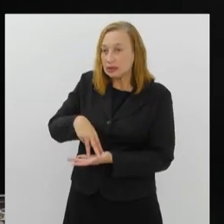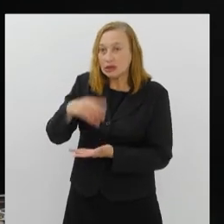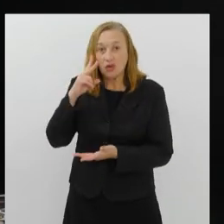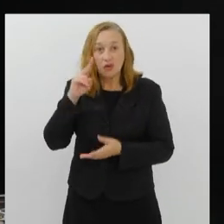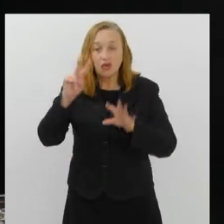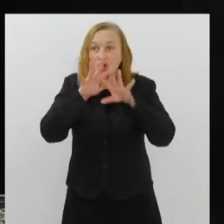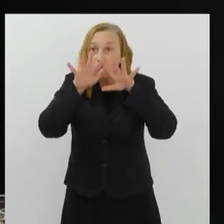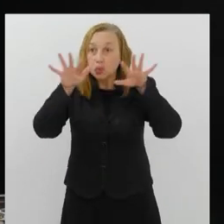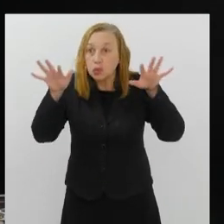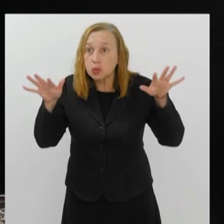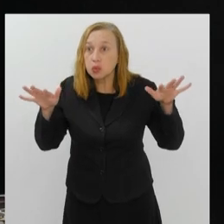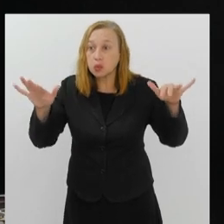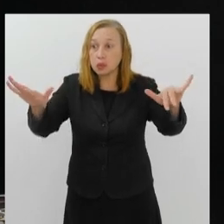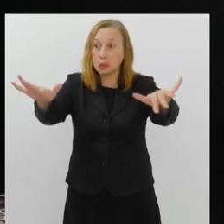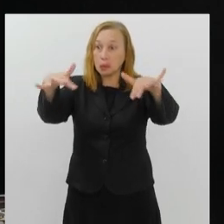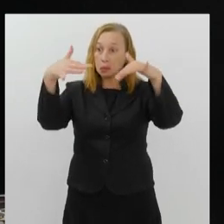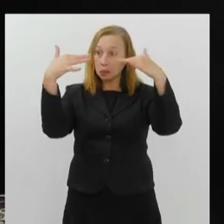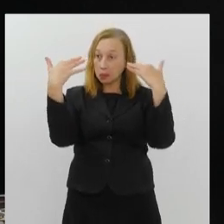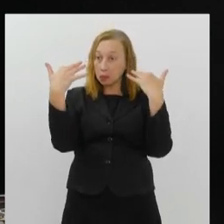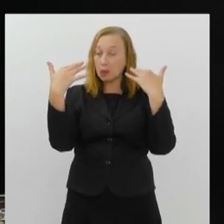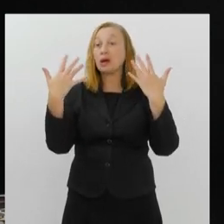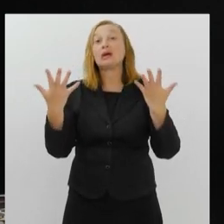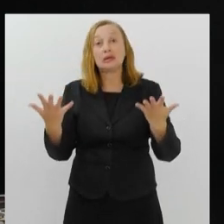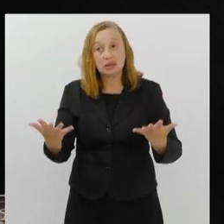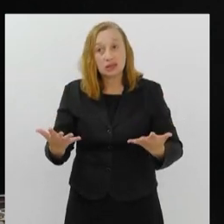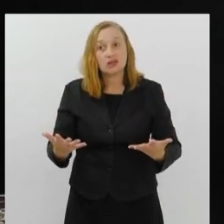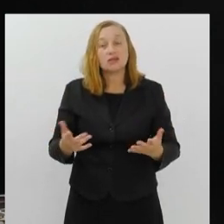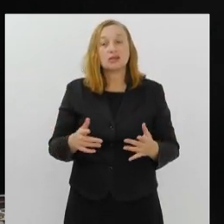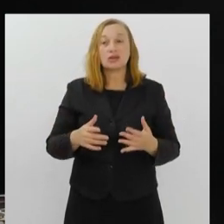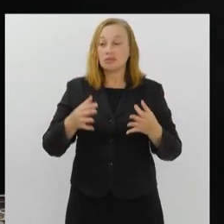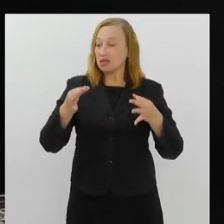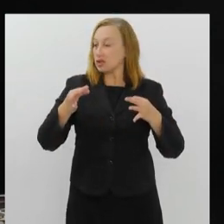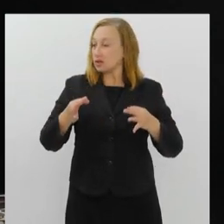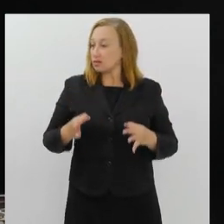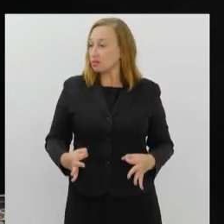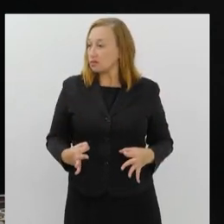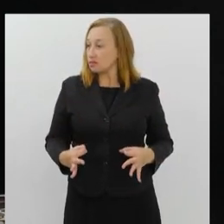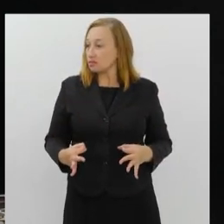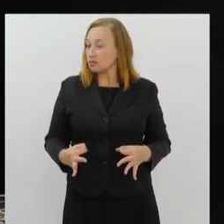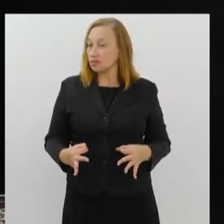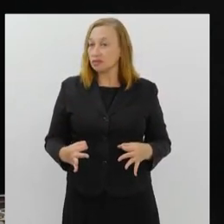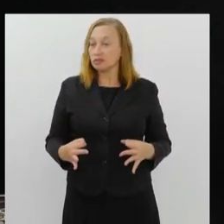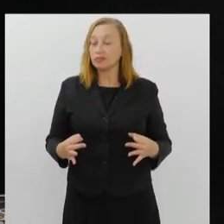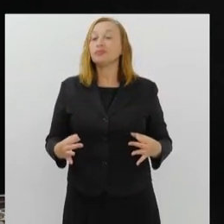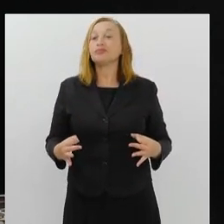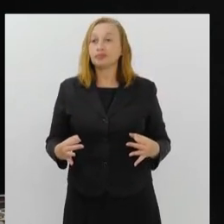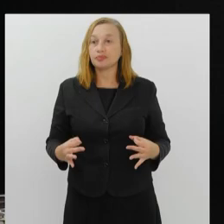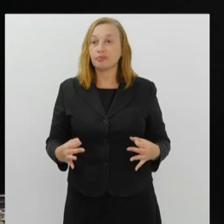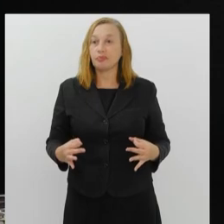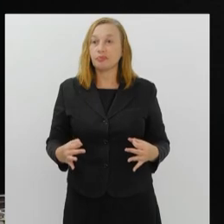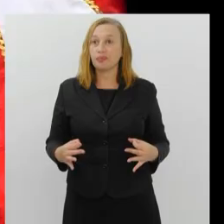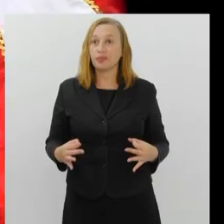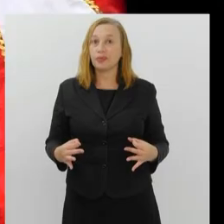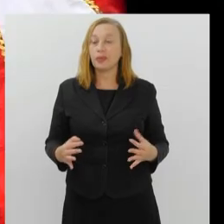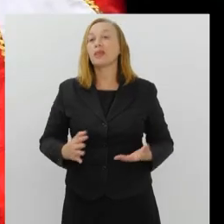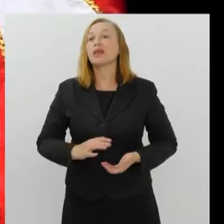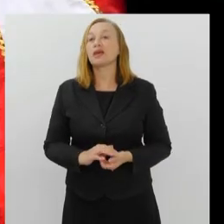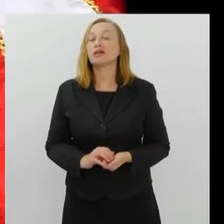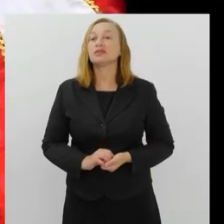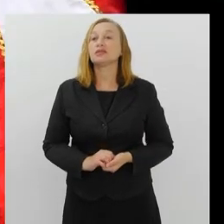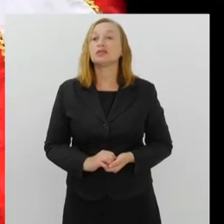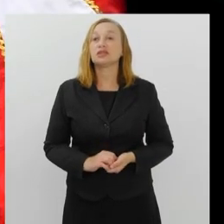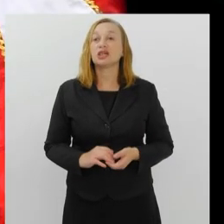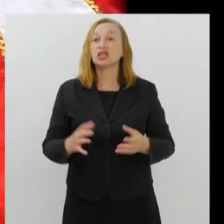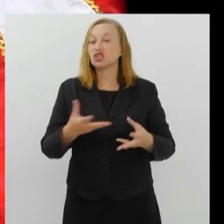e olhar aquilo e o público já no retorno, e você tem que estar firme, concentrada, aí dá aquela meio